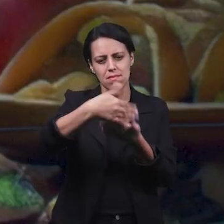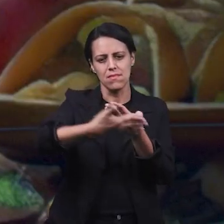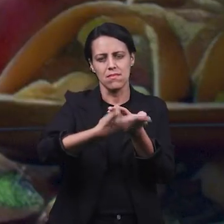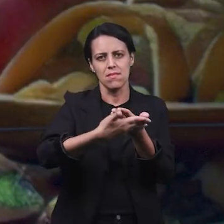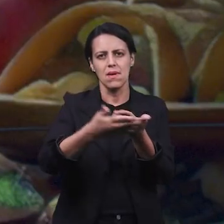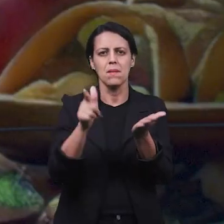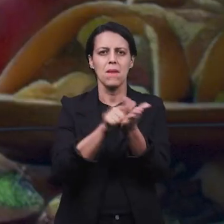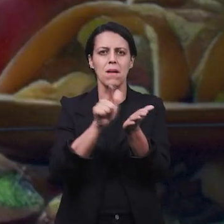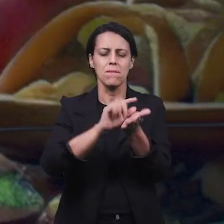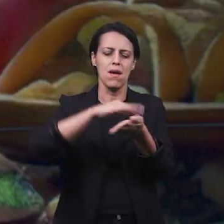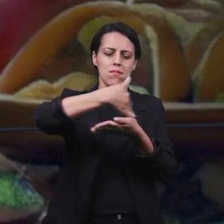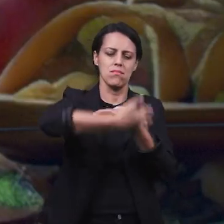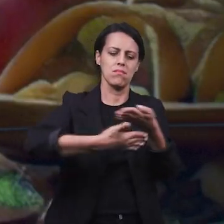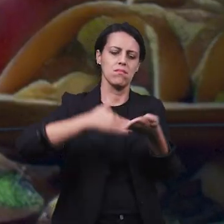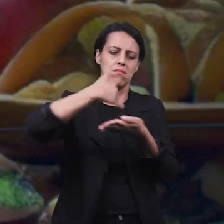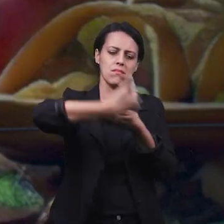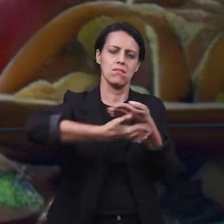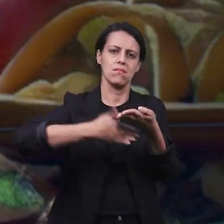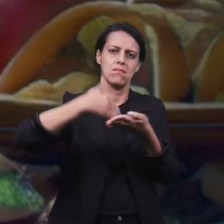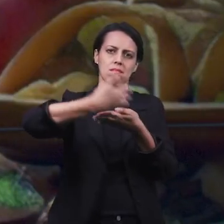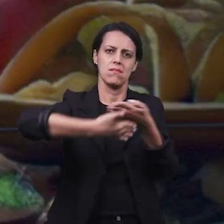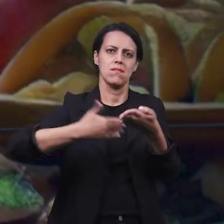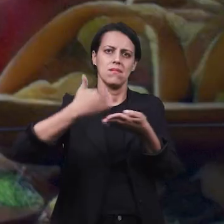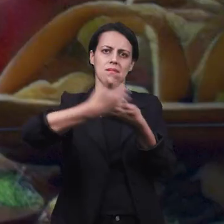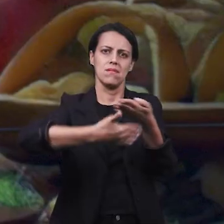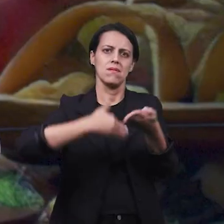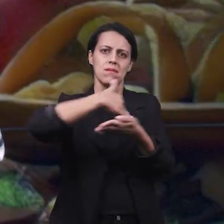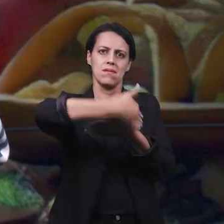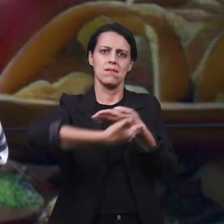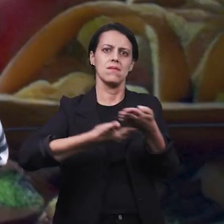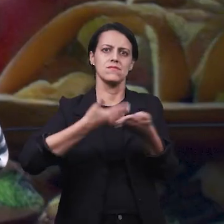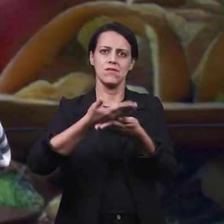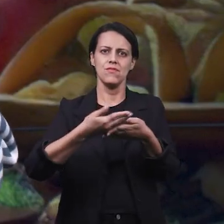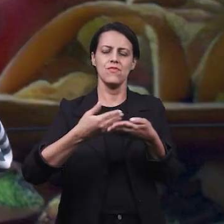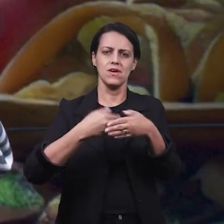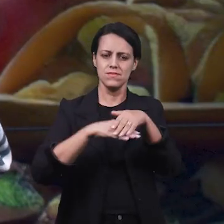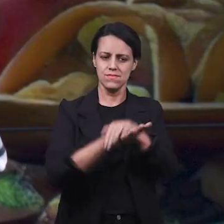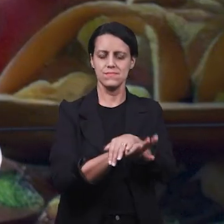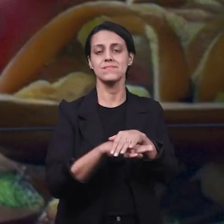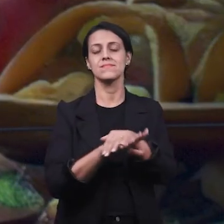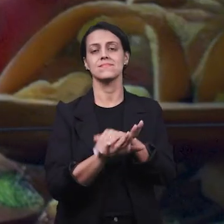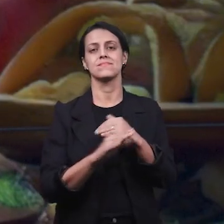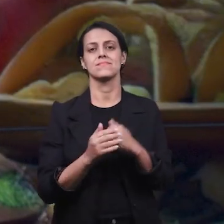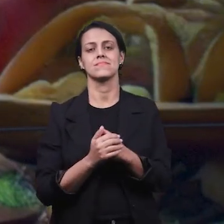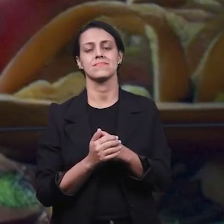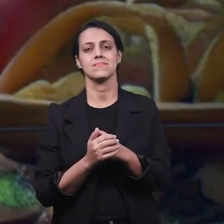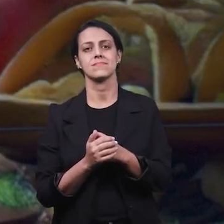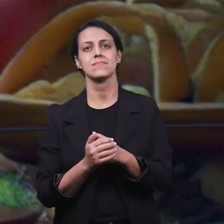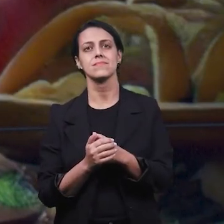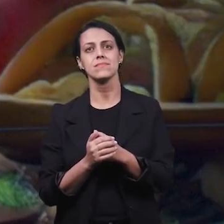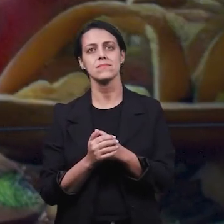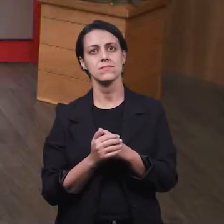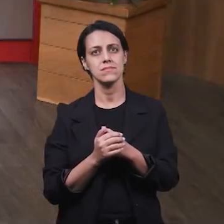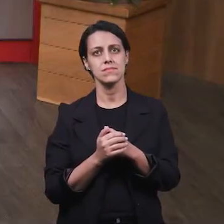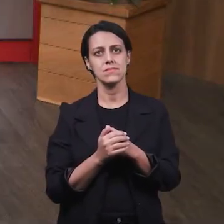toalha, seco naturalmente, antes de colocá-la em saquinhos virgens, transparentes para levar para a